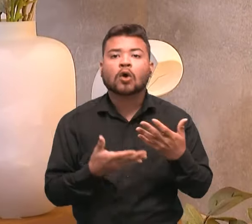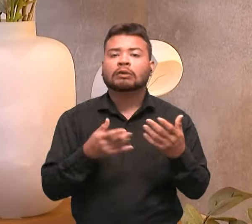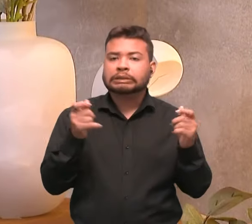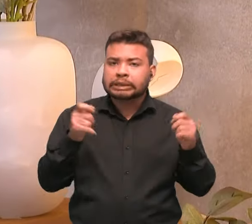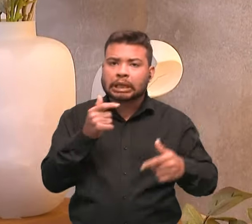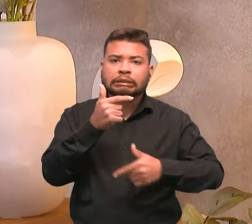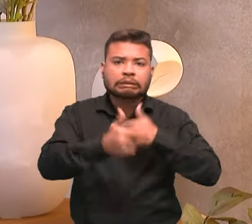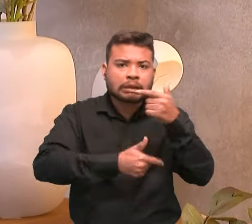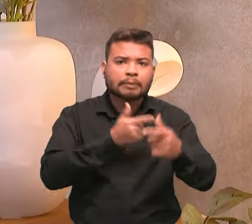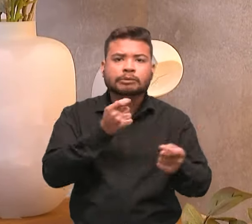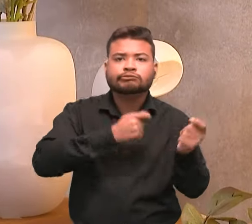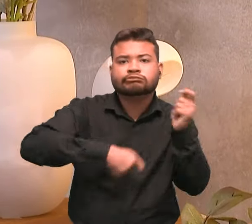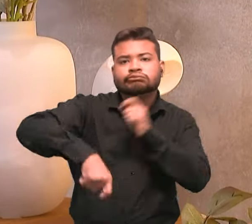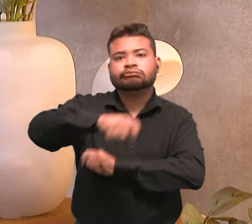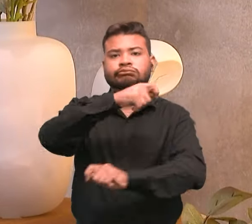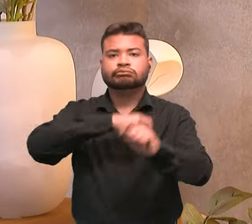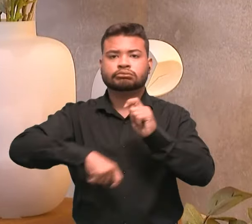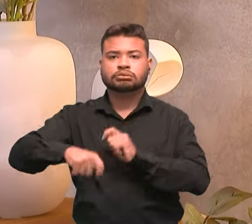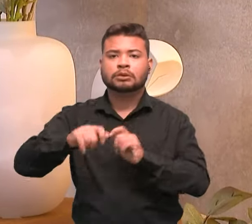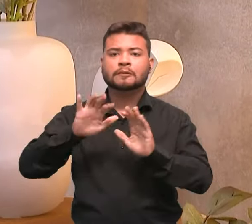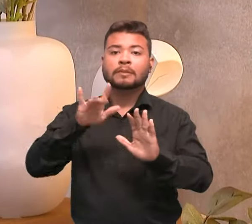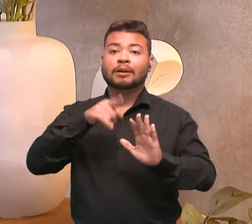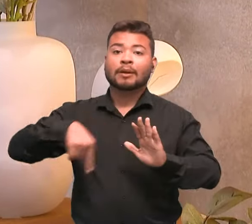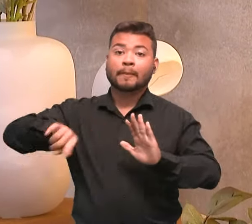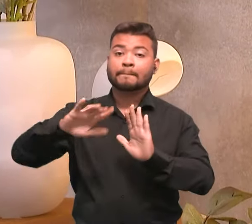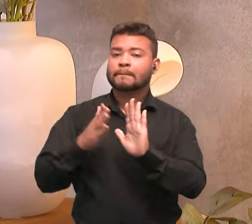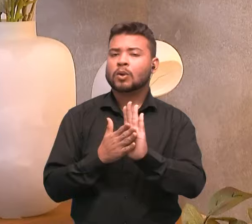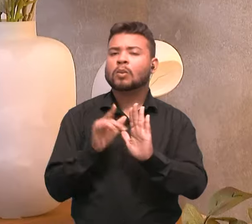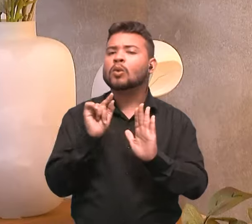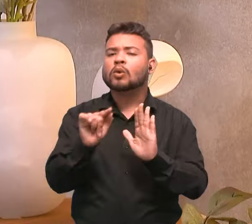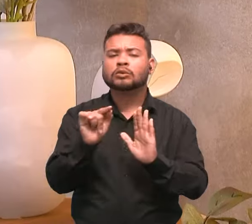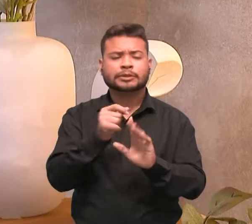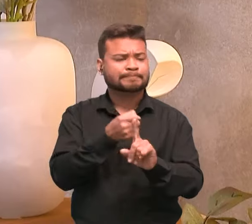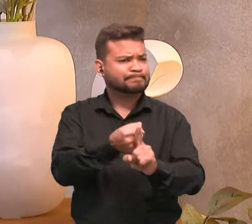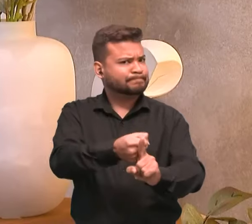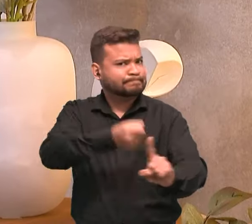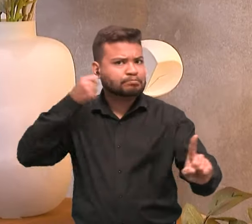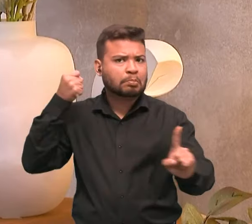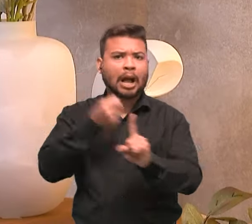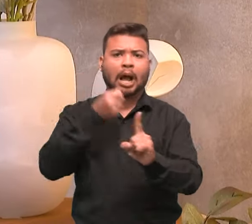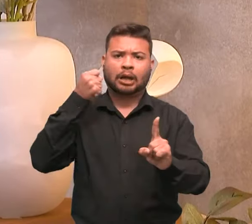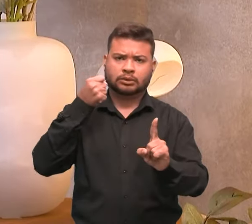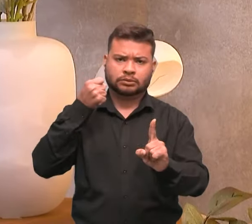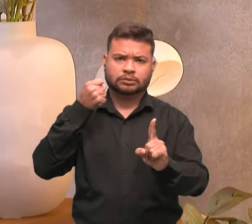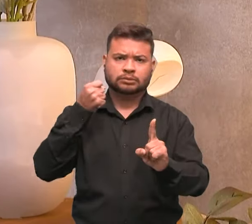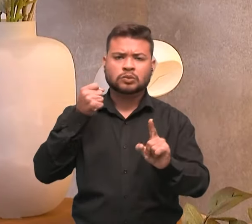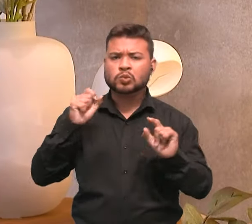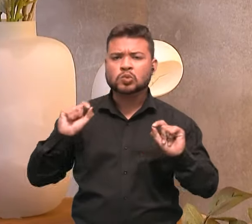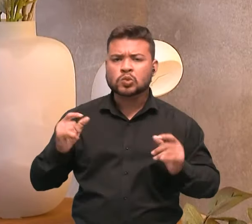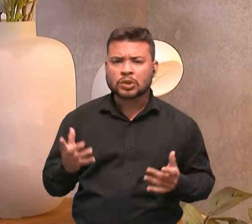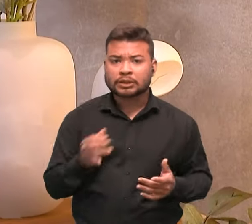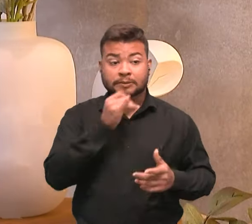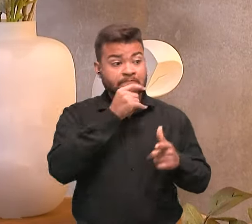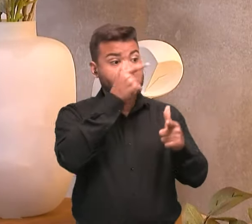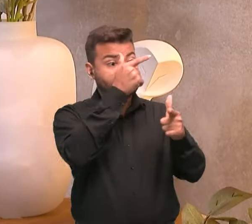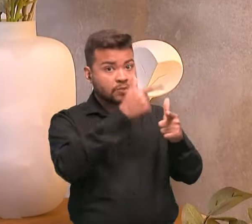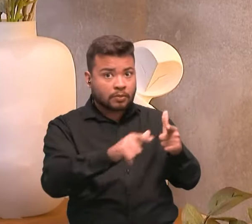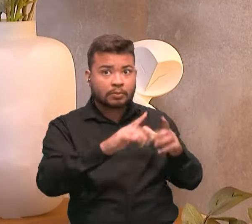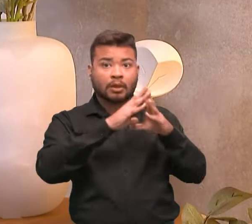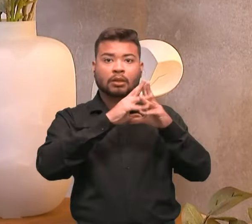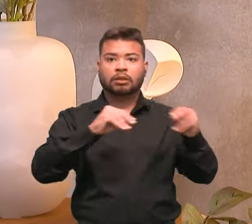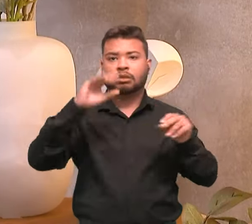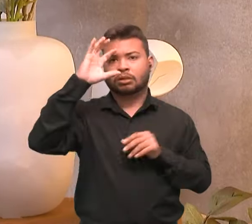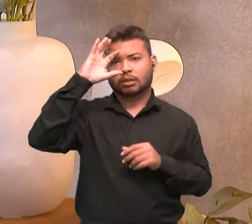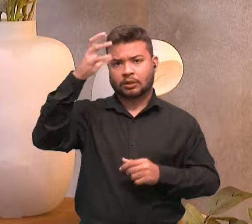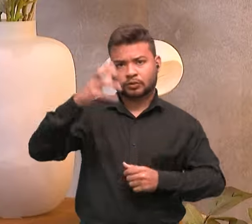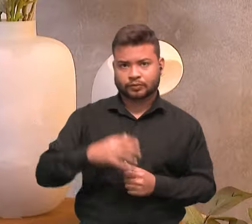econômica, eles têm um propósito que é impacto. Então, resolver. Então, dentro do Centro de Empreendedorismo e Incubação,